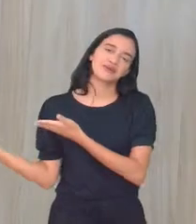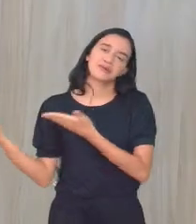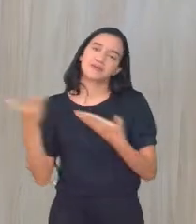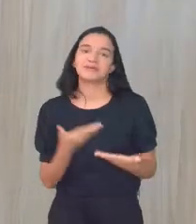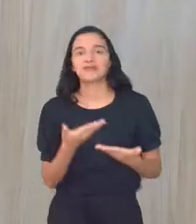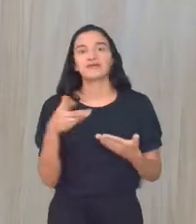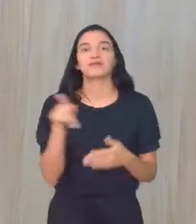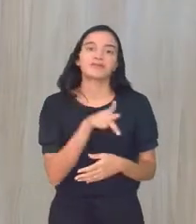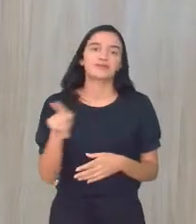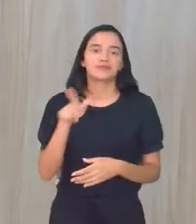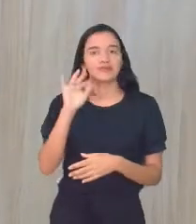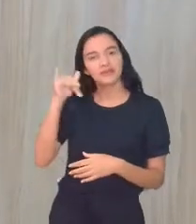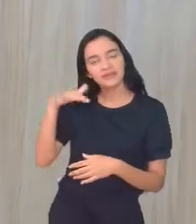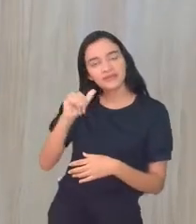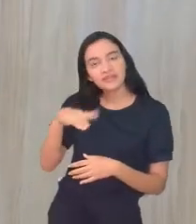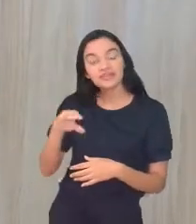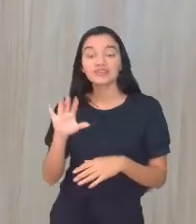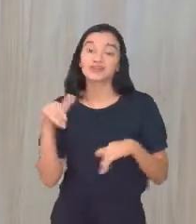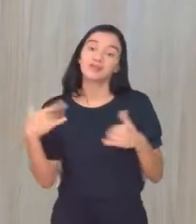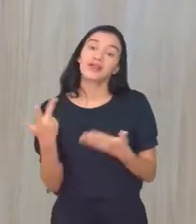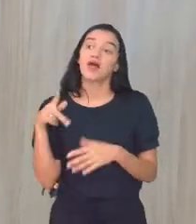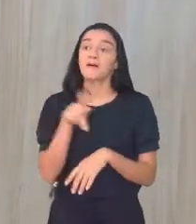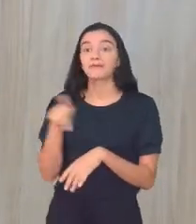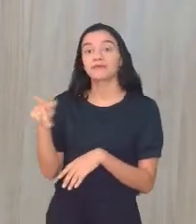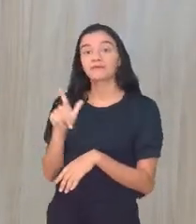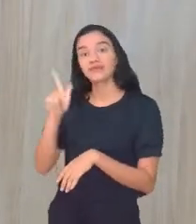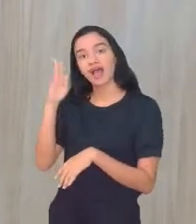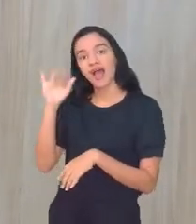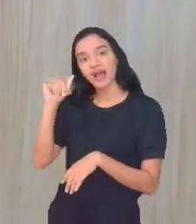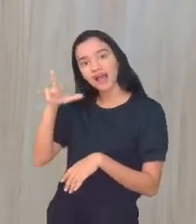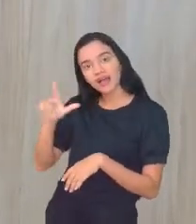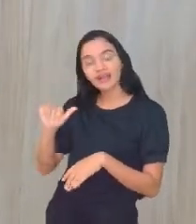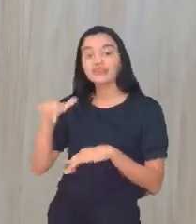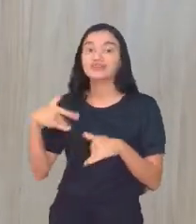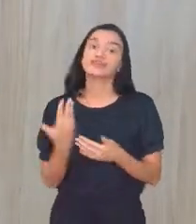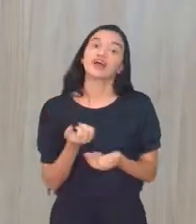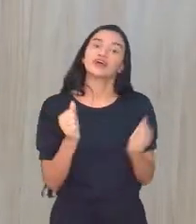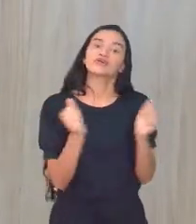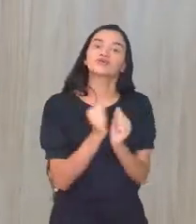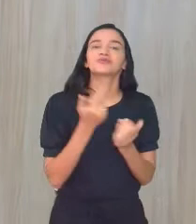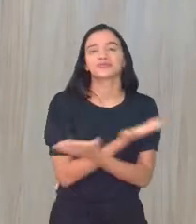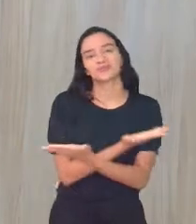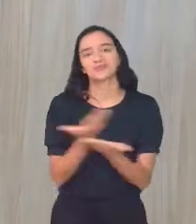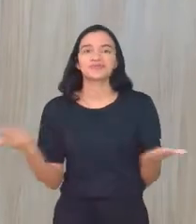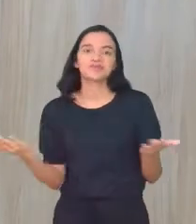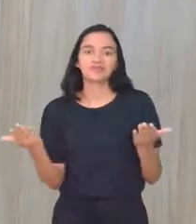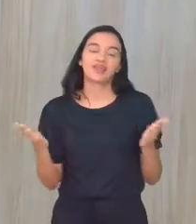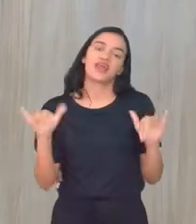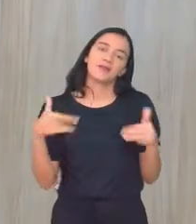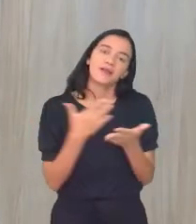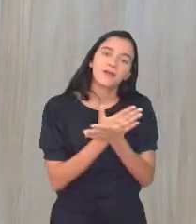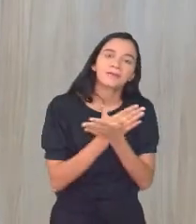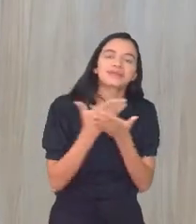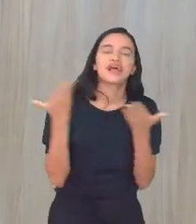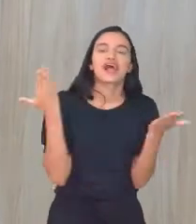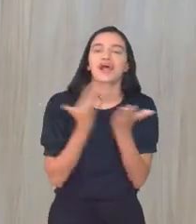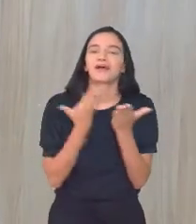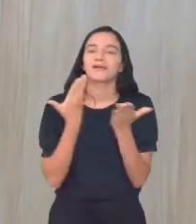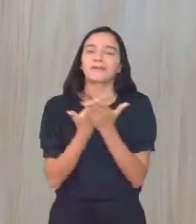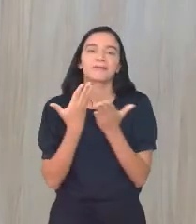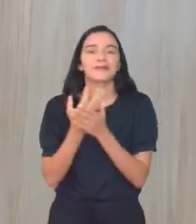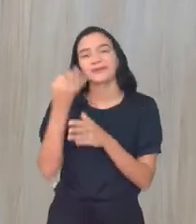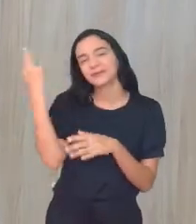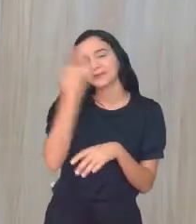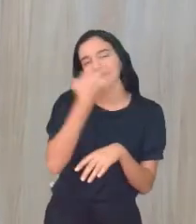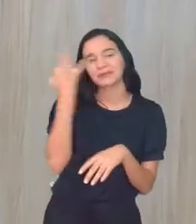pelo professor Luciano e pela professora Carla, que está aqui com vocês, para abrir essa aula linda